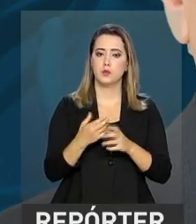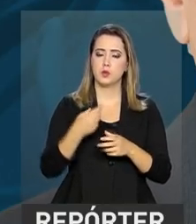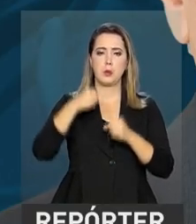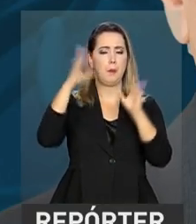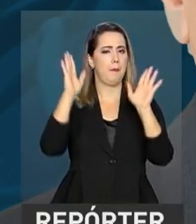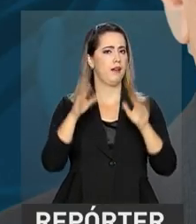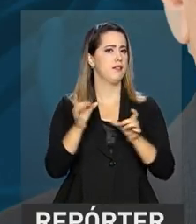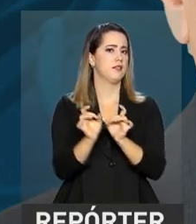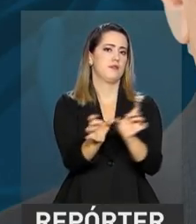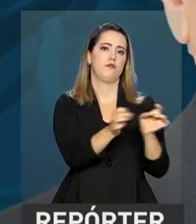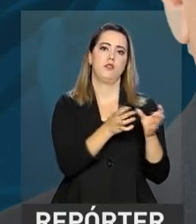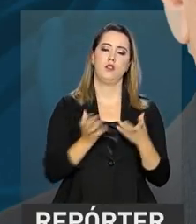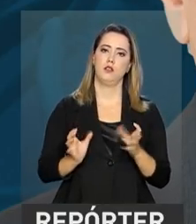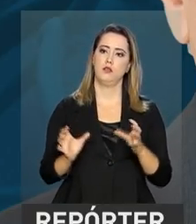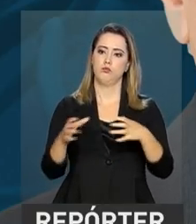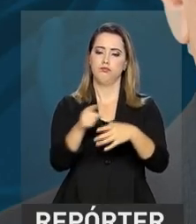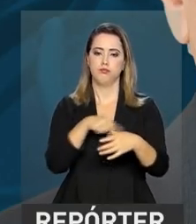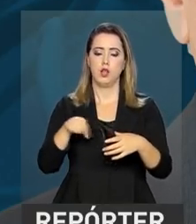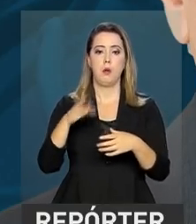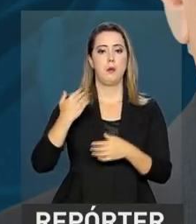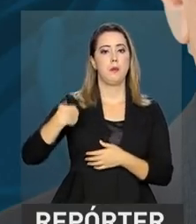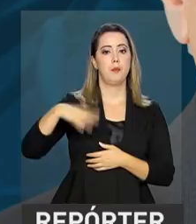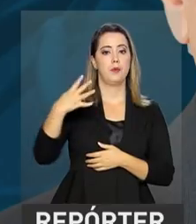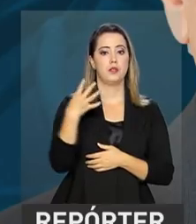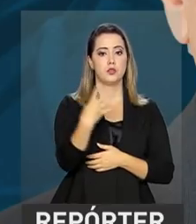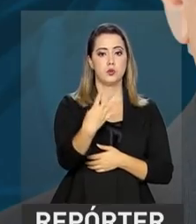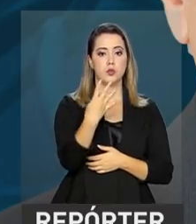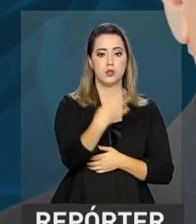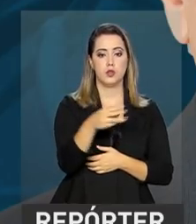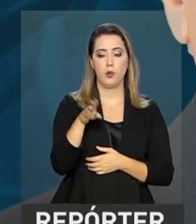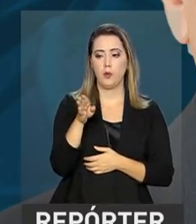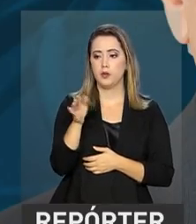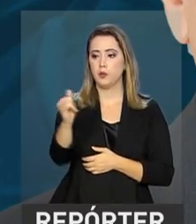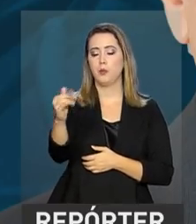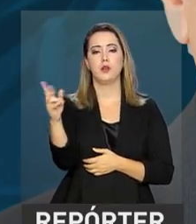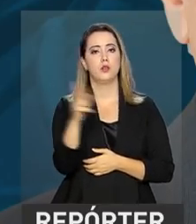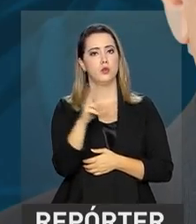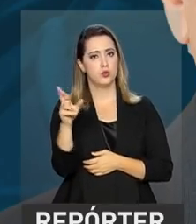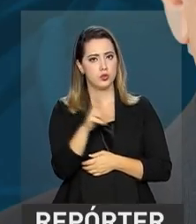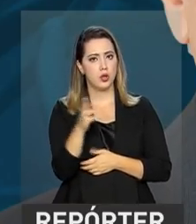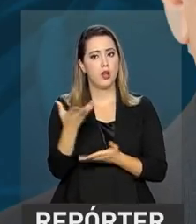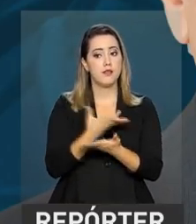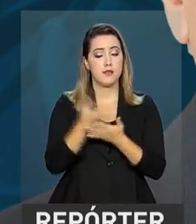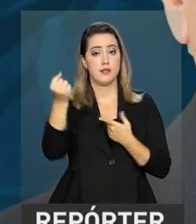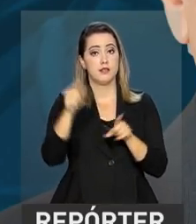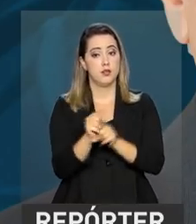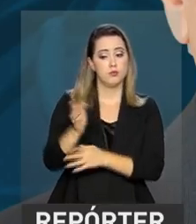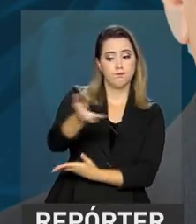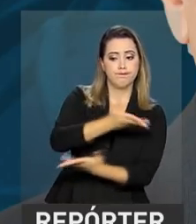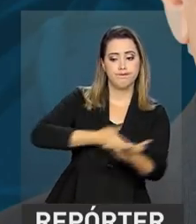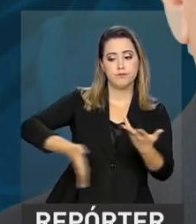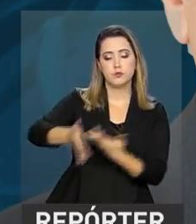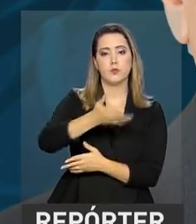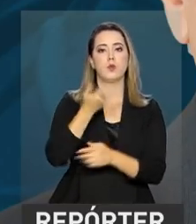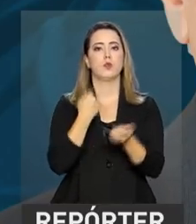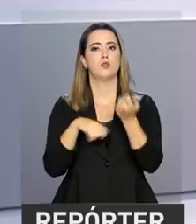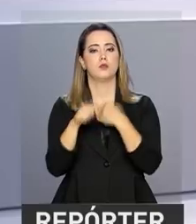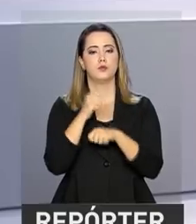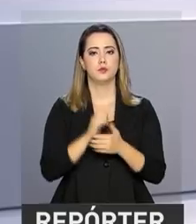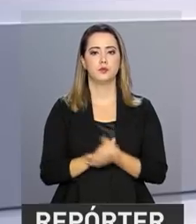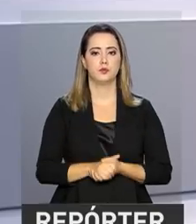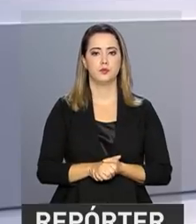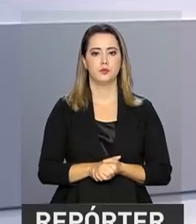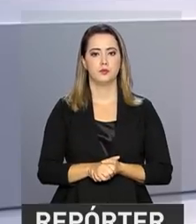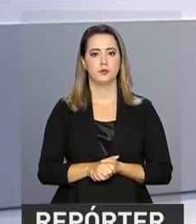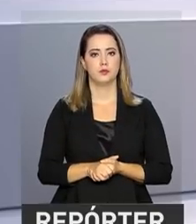vendas no varejo foram mais de 44 bilhões de reais sacados e que movimentarão a economia